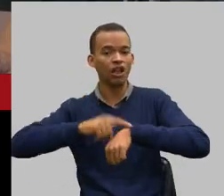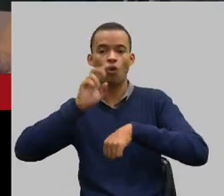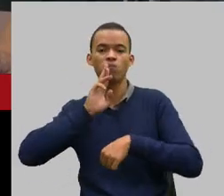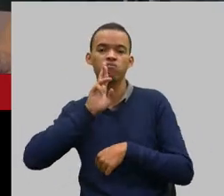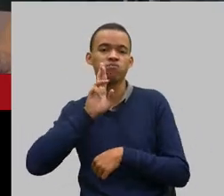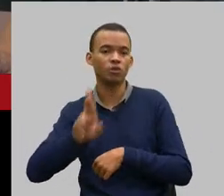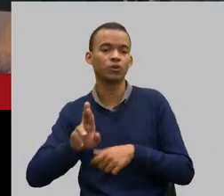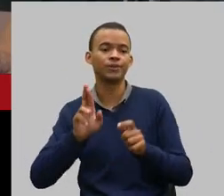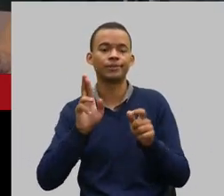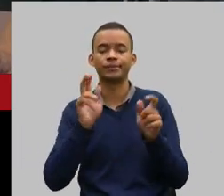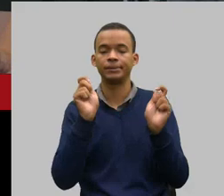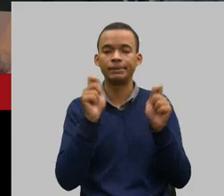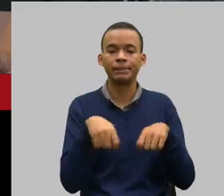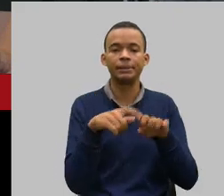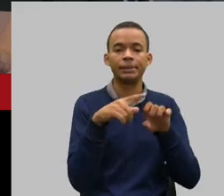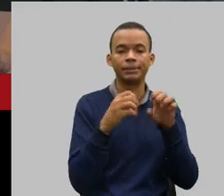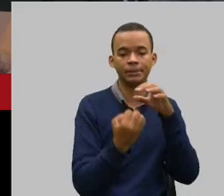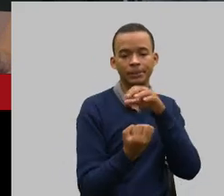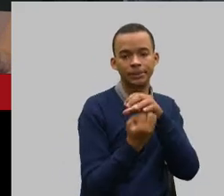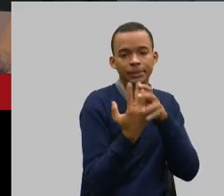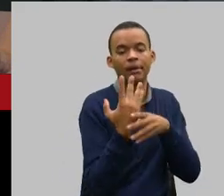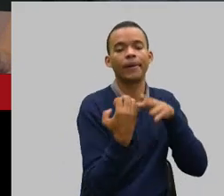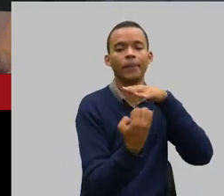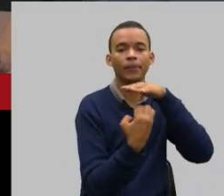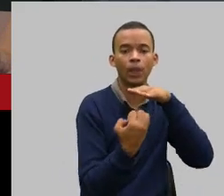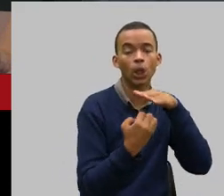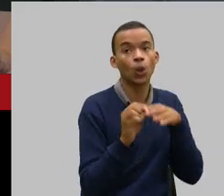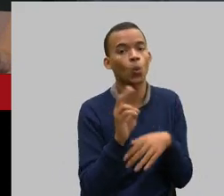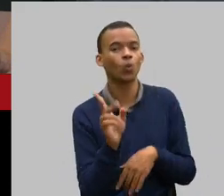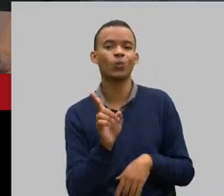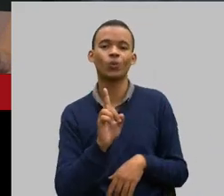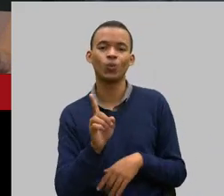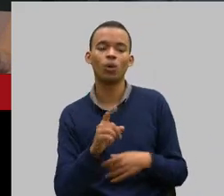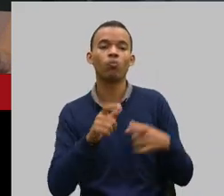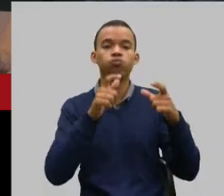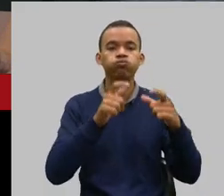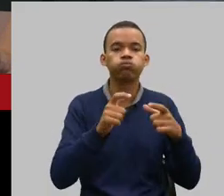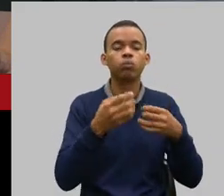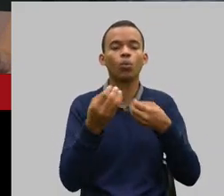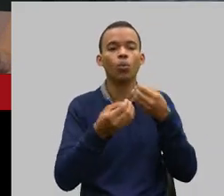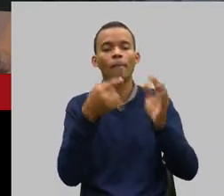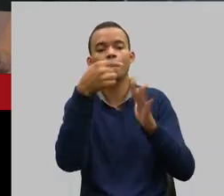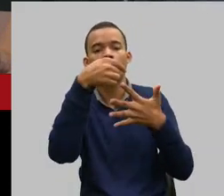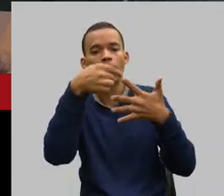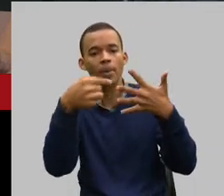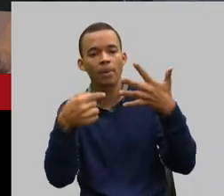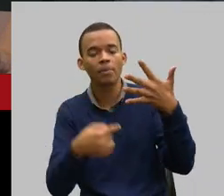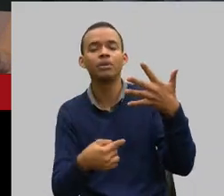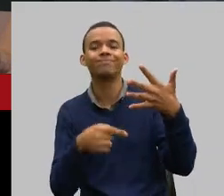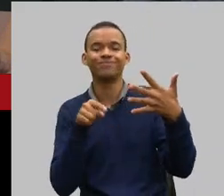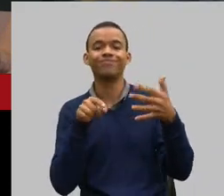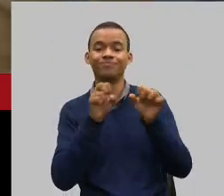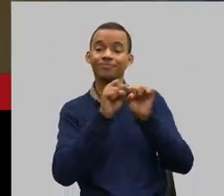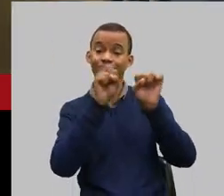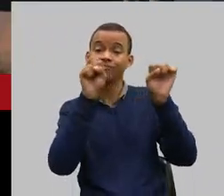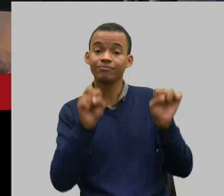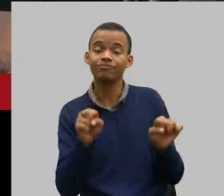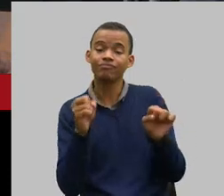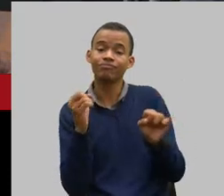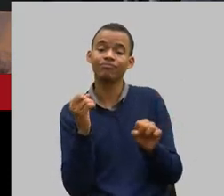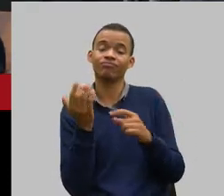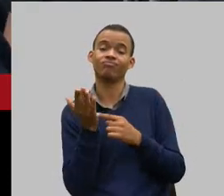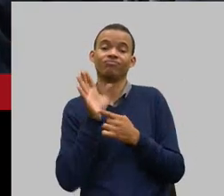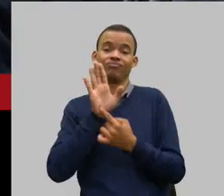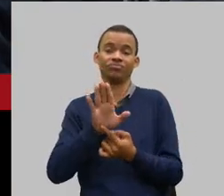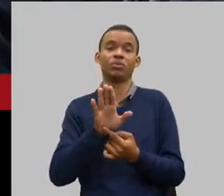abrir aquela empresa naquela localidade de acordo com todo o processo de uso e ocupação de